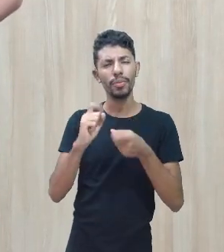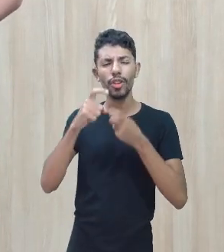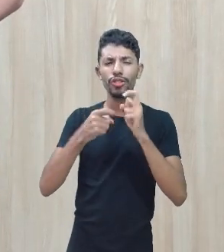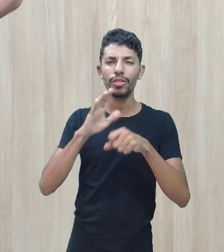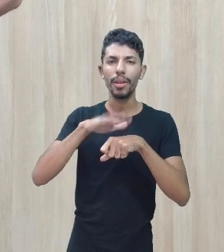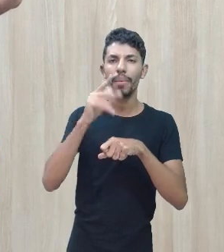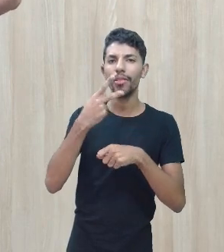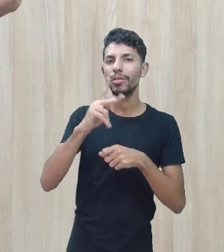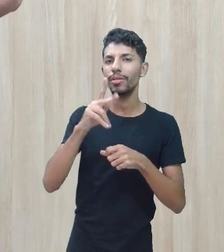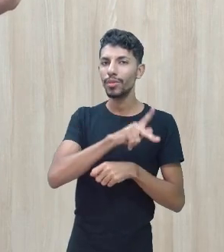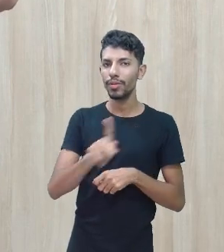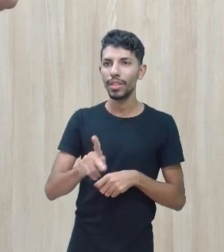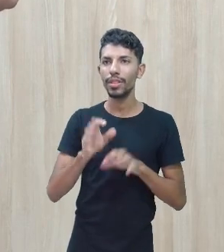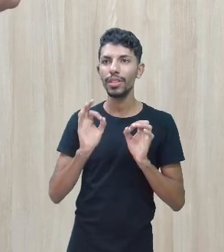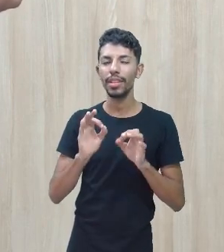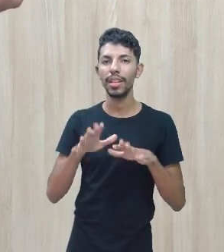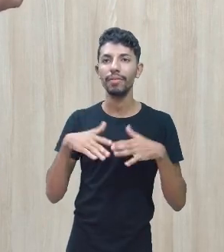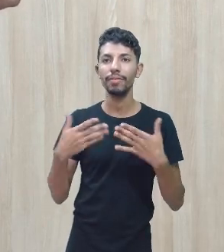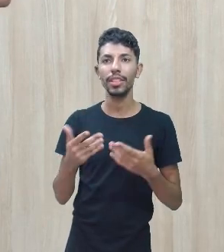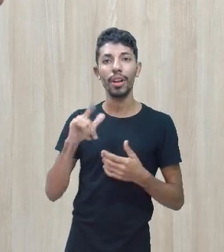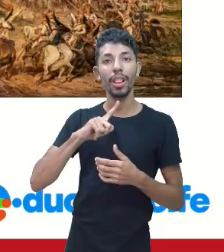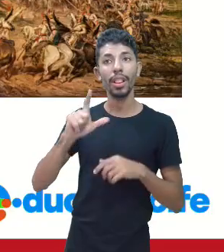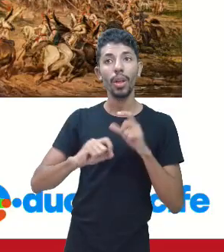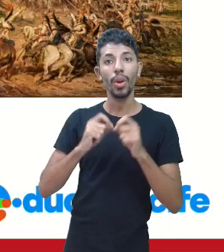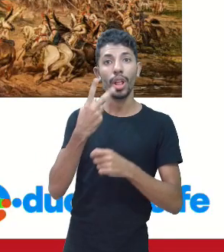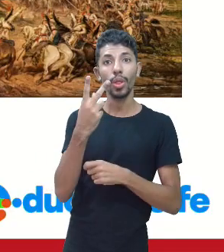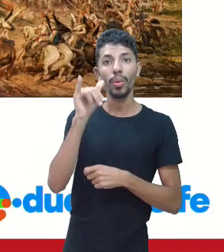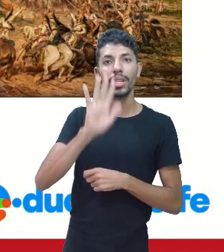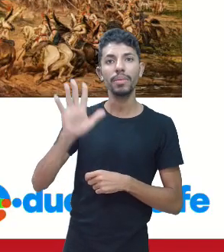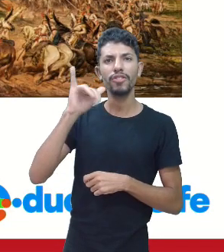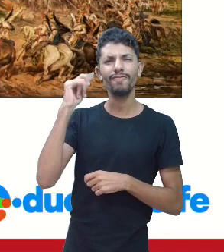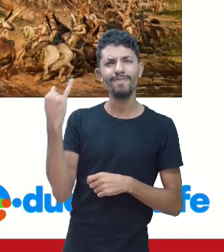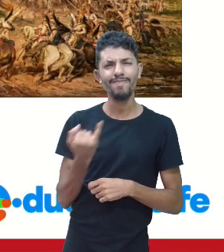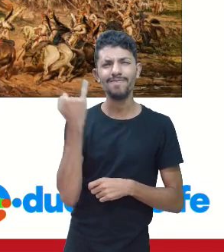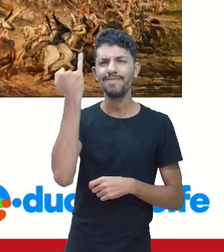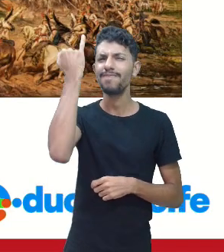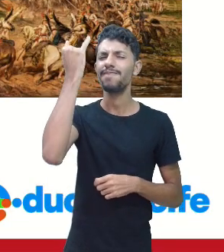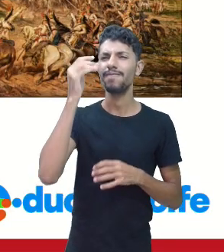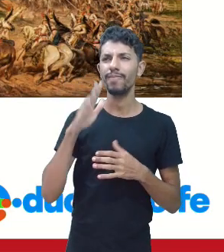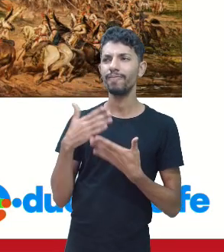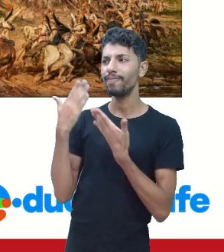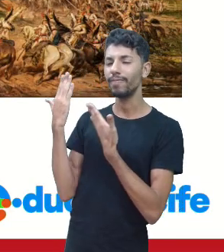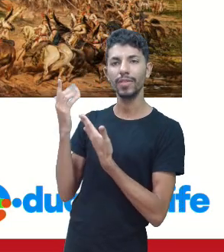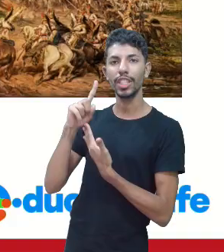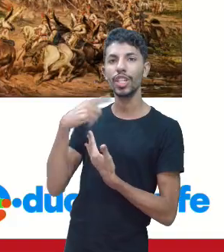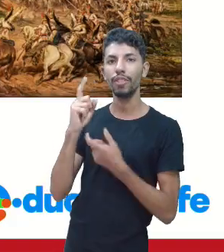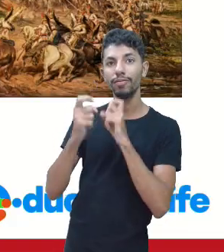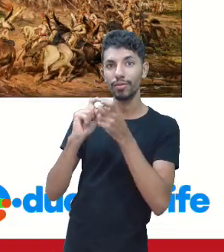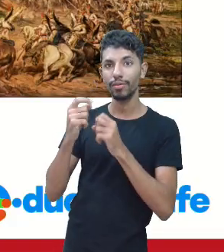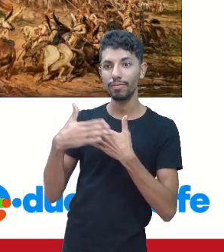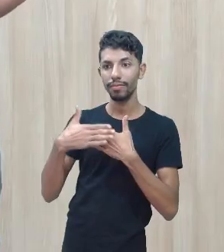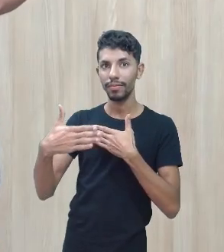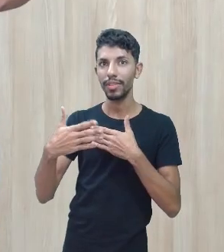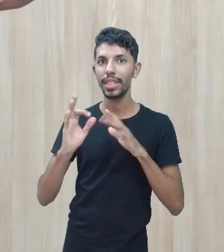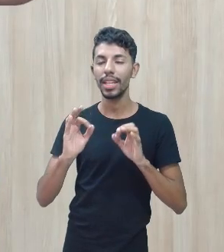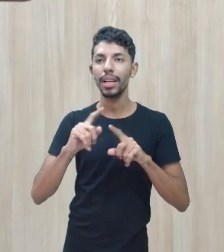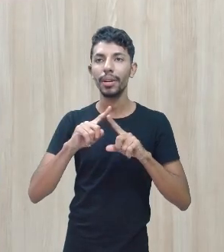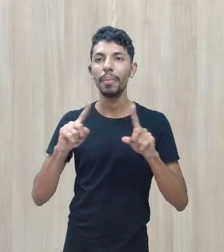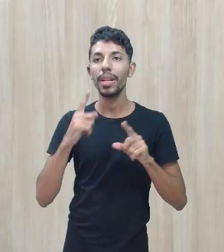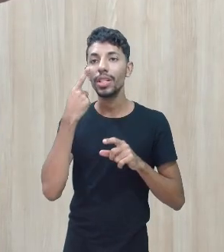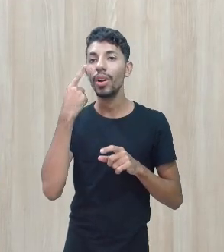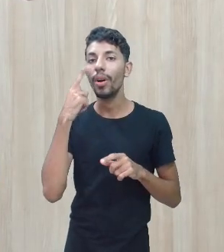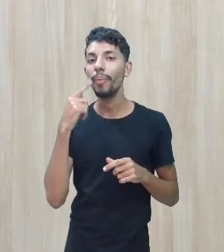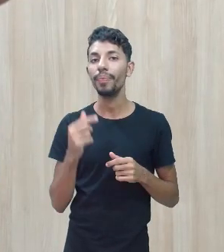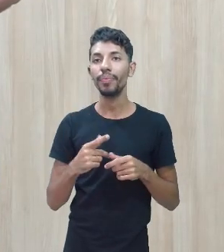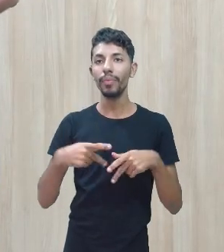vocês, mas enfim, a gente chega a essas duas imagens muito importantes, que a gente vai discutir logo na sequência, mas é o seguinte, o